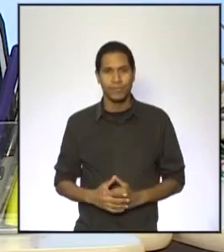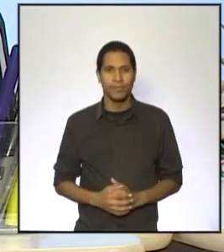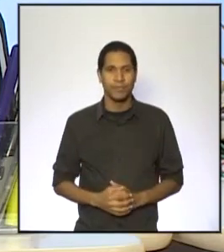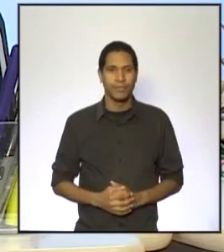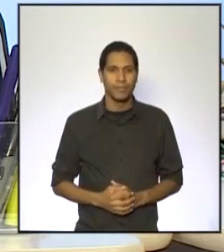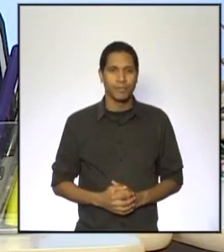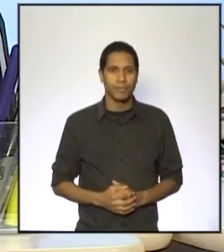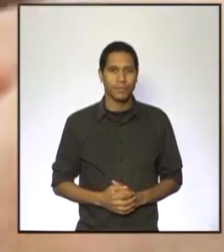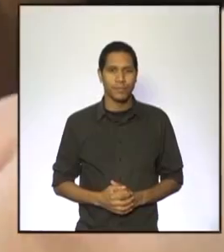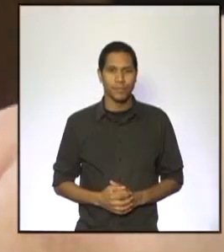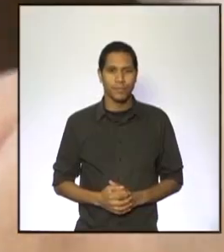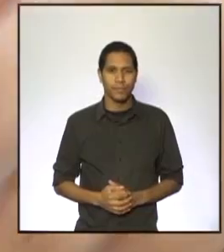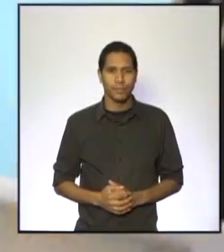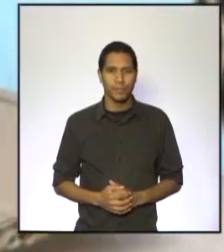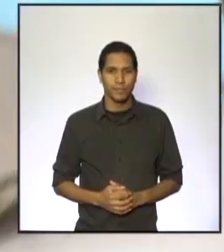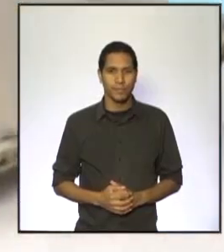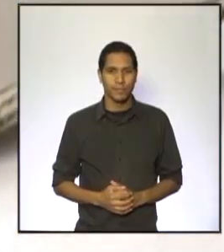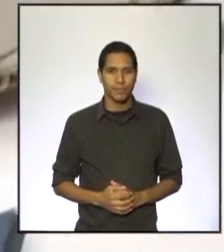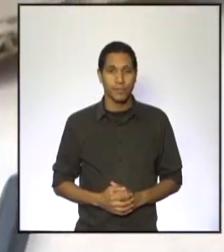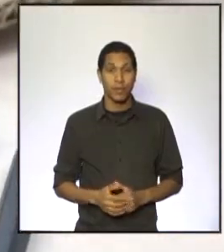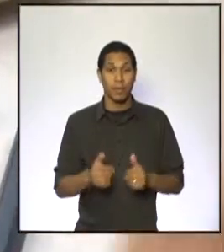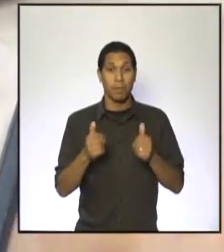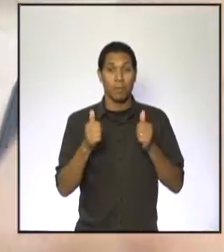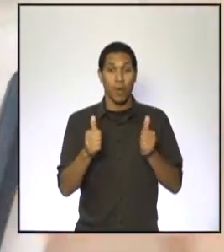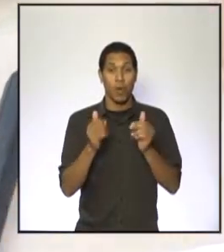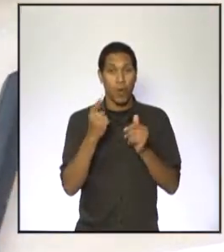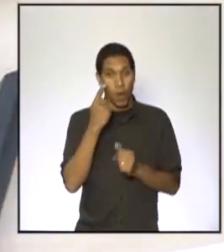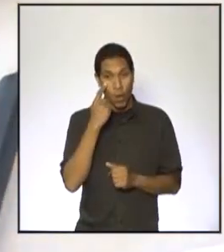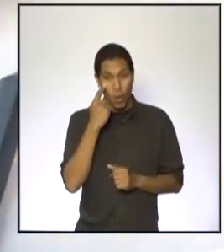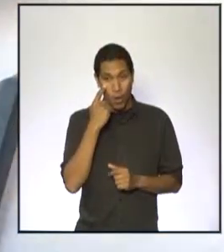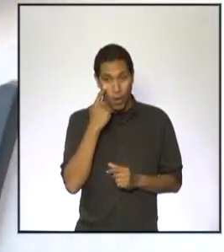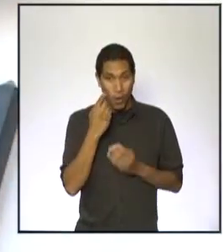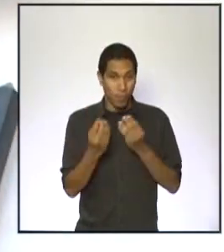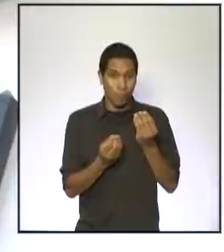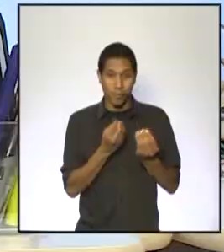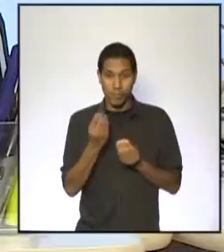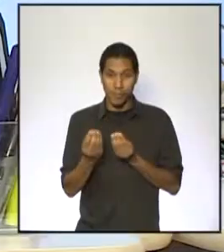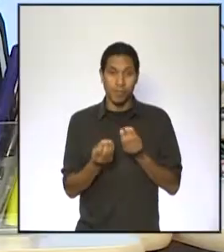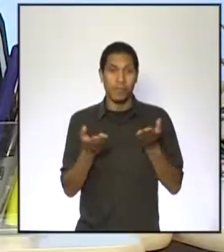Vou dobrar aqui. Chegou a hora, então, que nós vamos